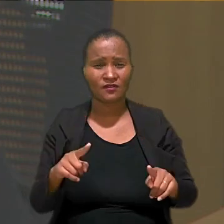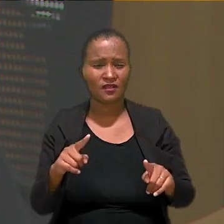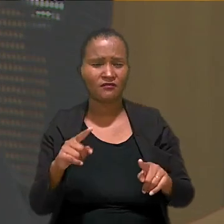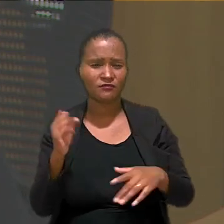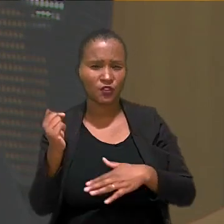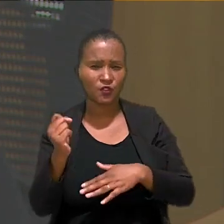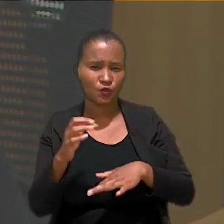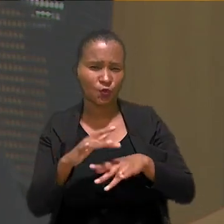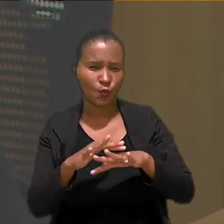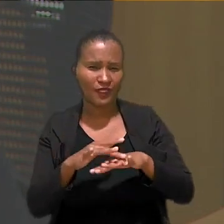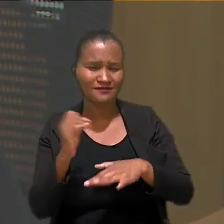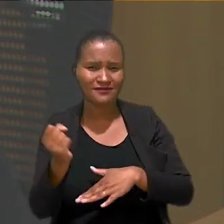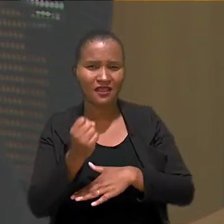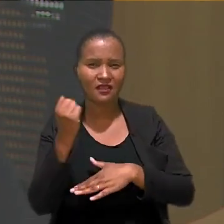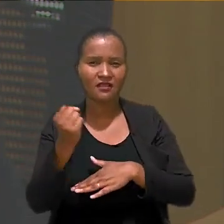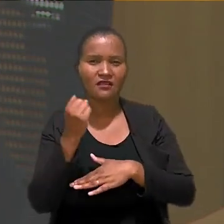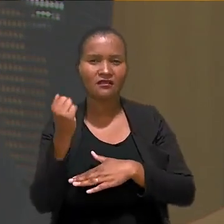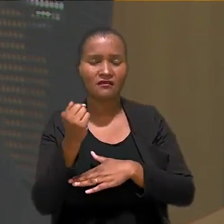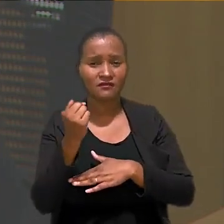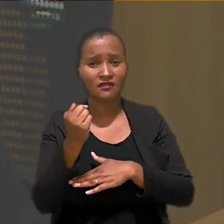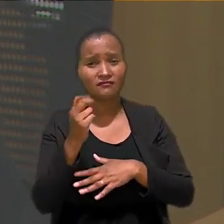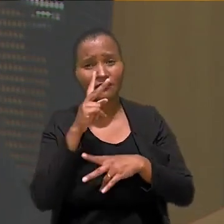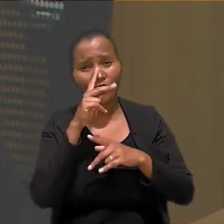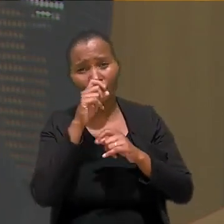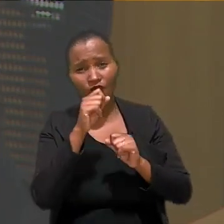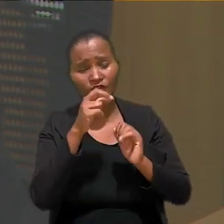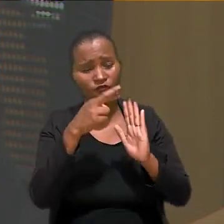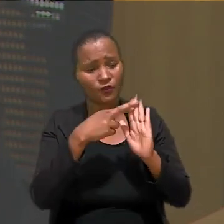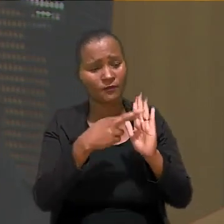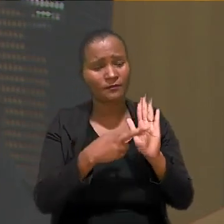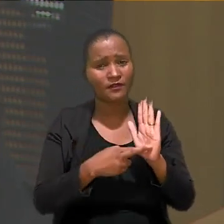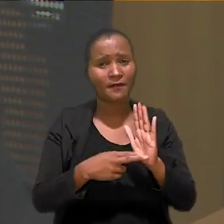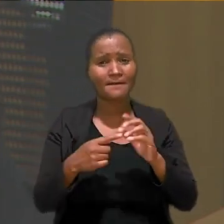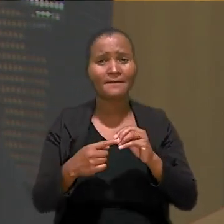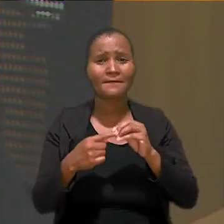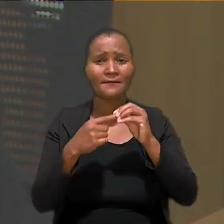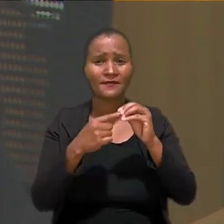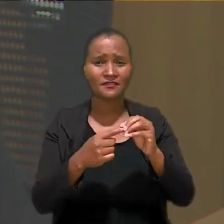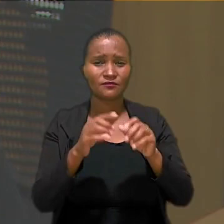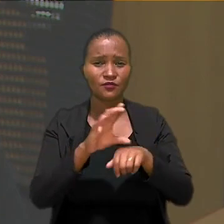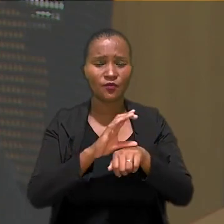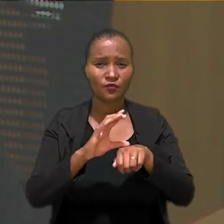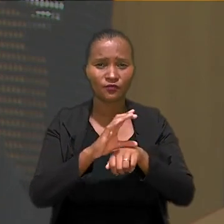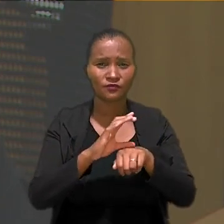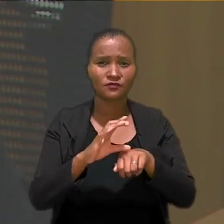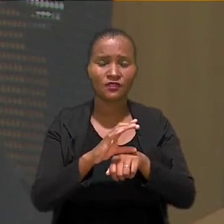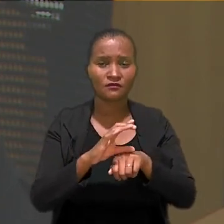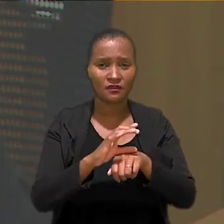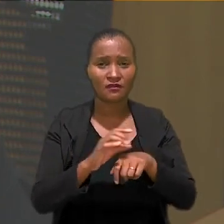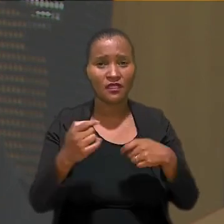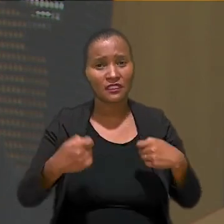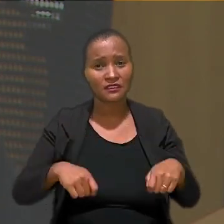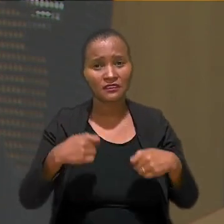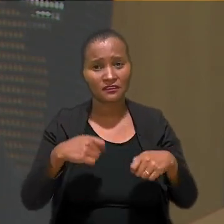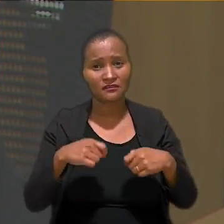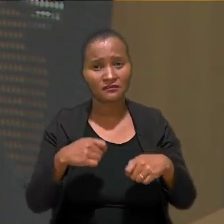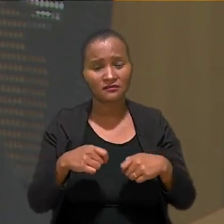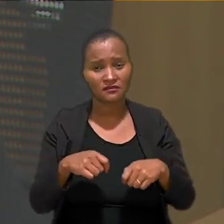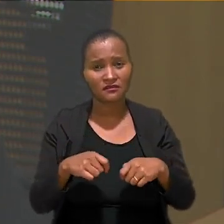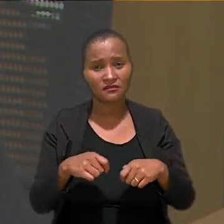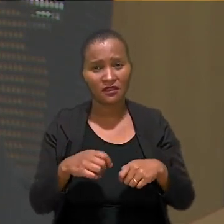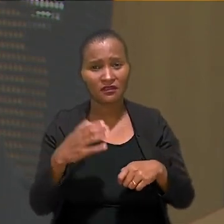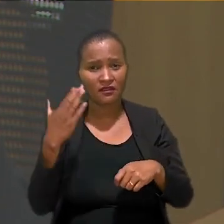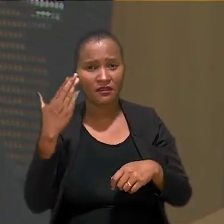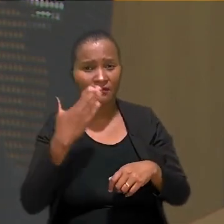doença estigmatizante é mitigado pela força normativa dos princípios constitucionais referidos, sendo necessária a